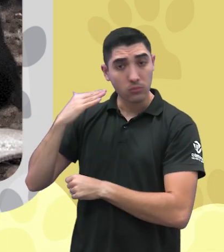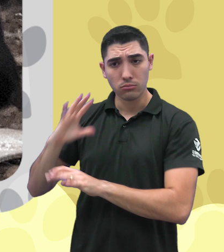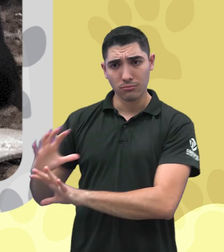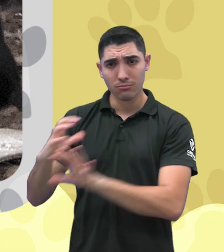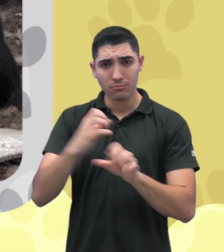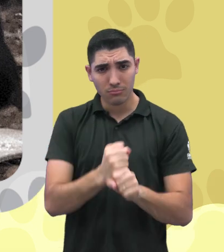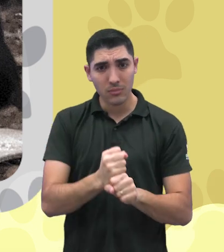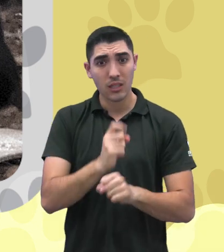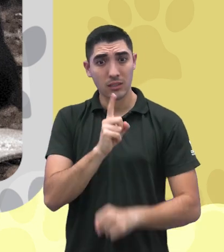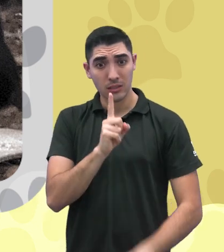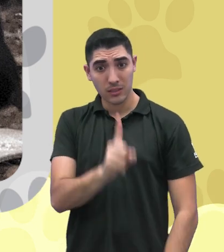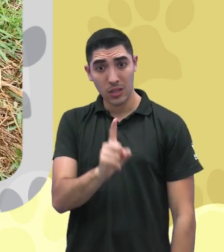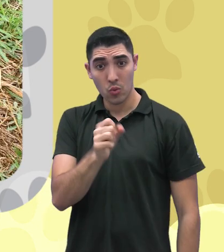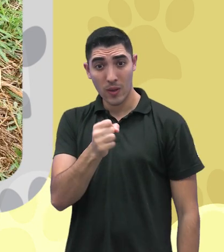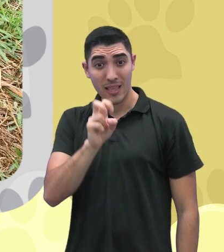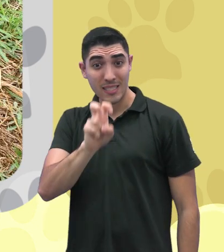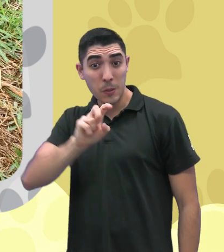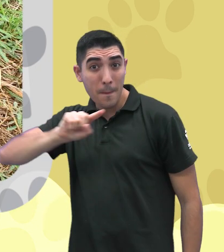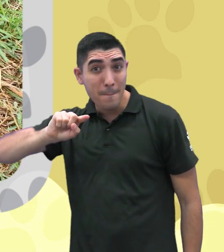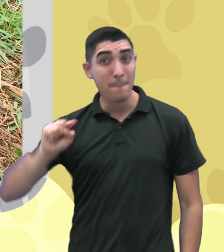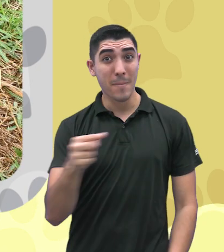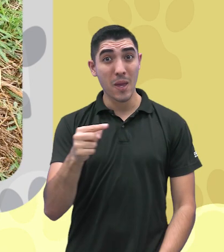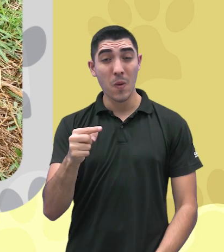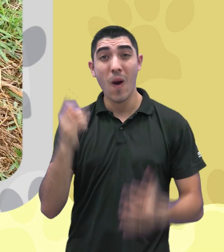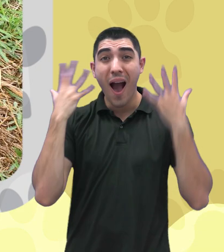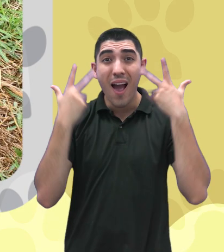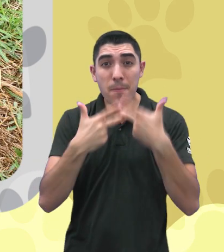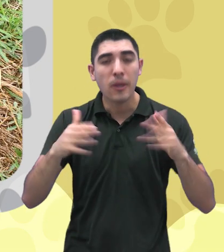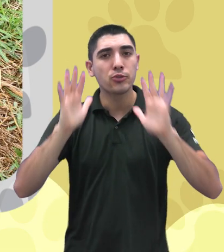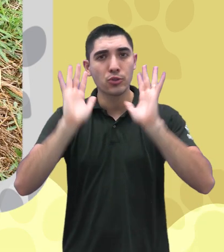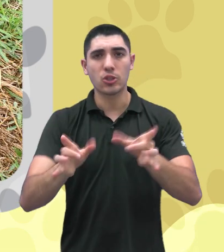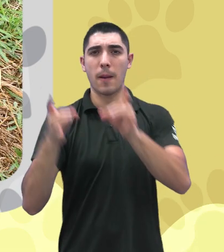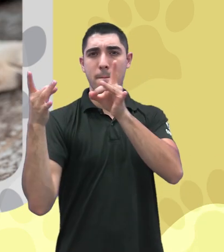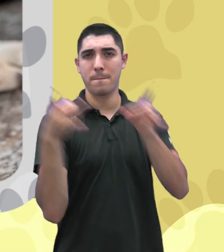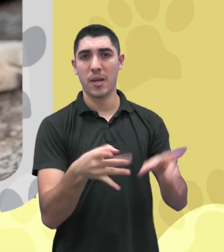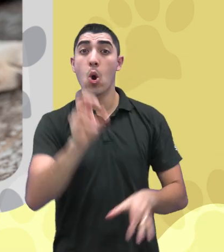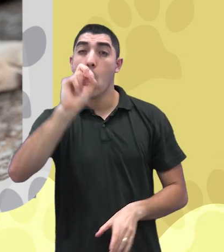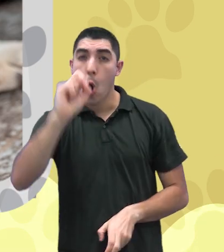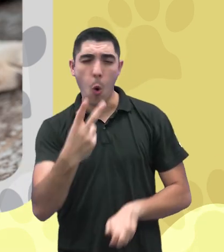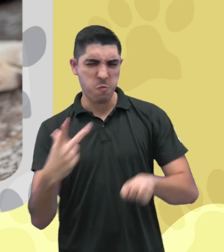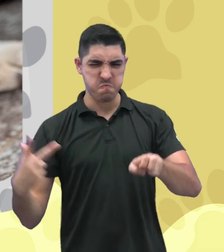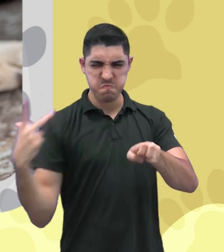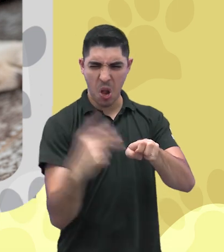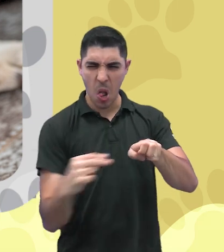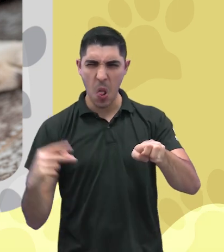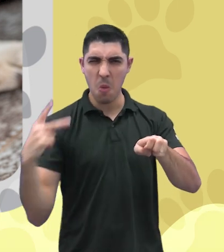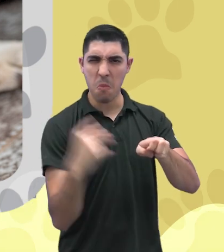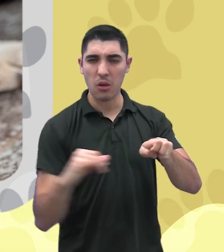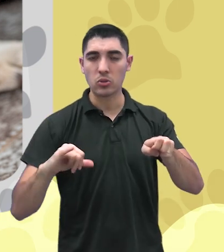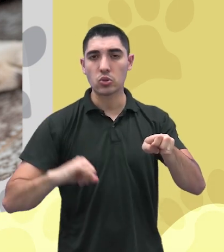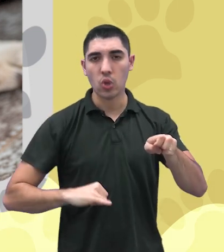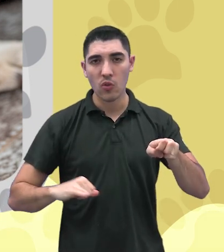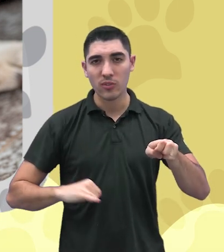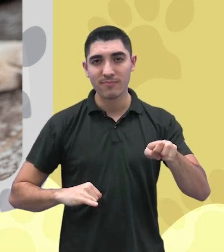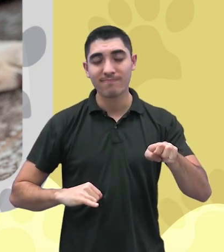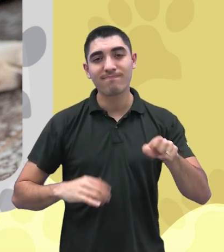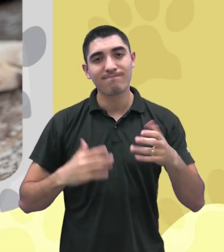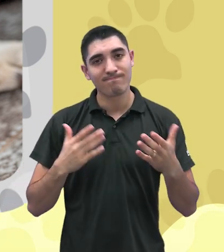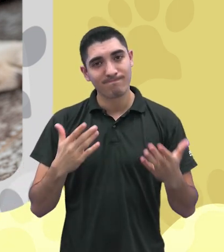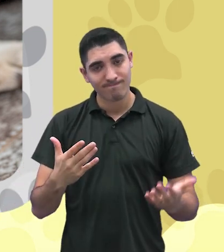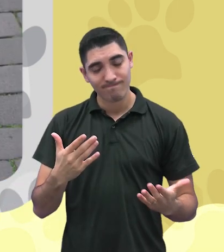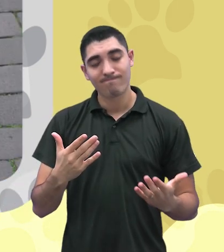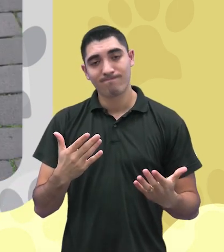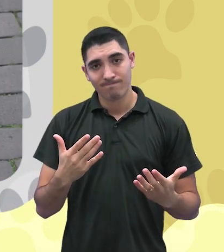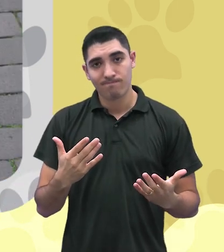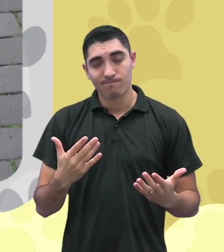de 185 mil animais tenham sido abandonados ou então vítimas de maus tratos. É uma